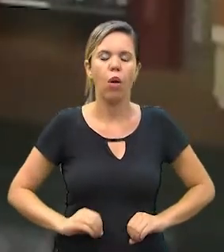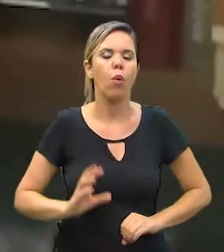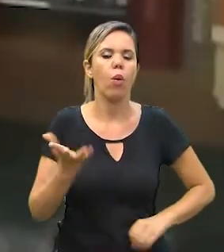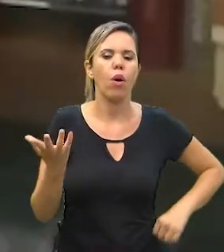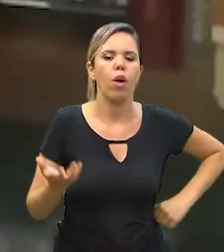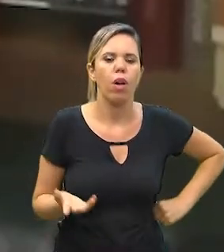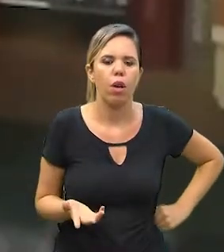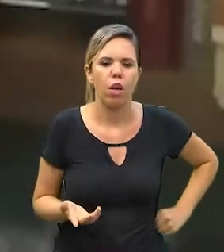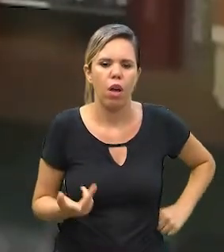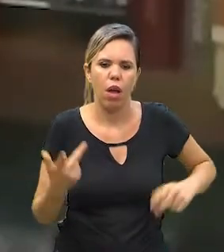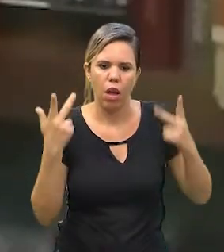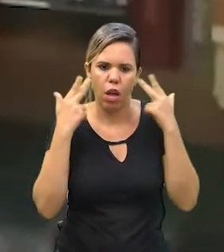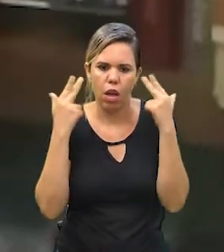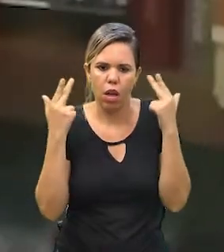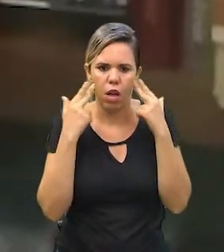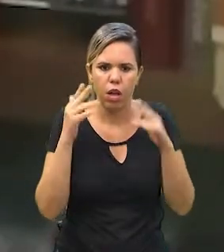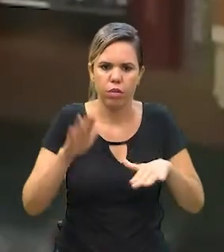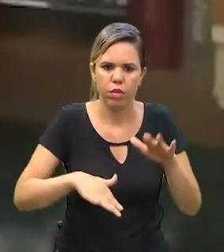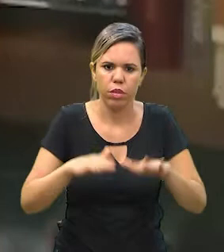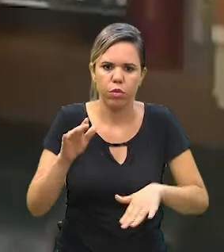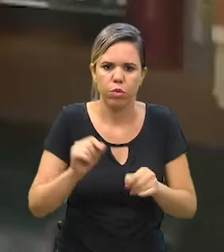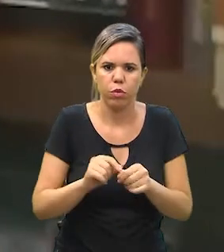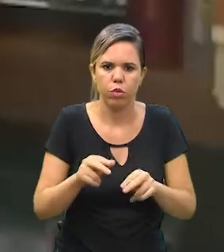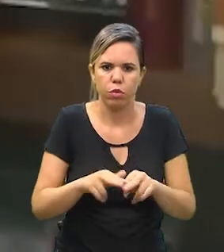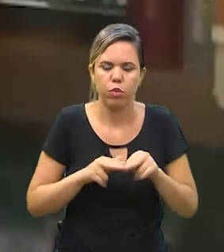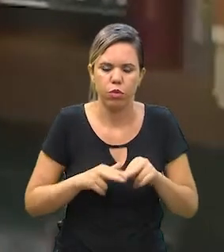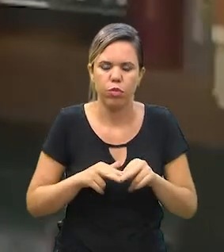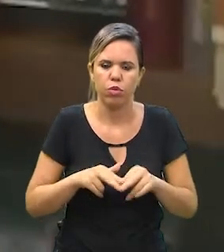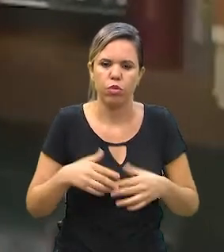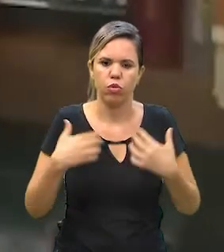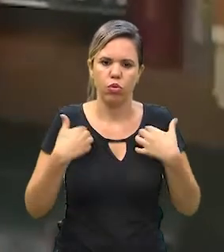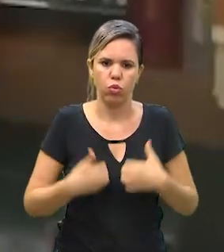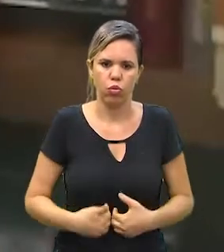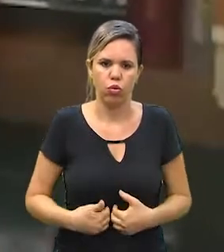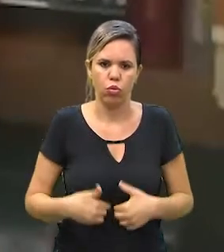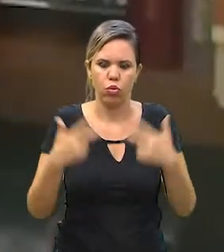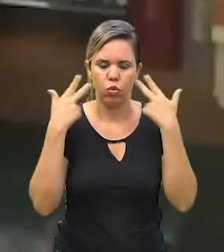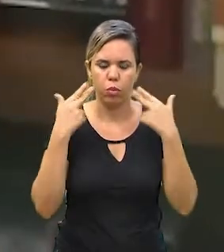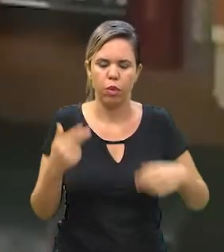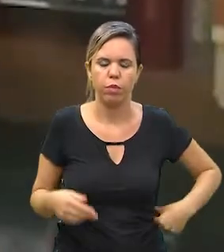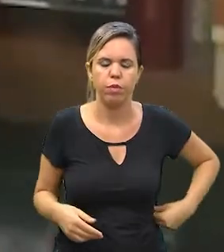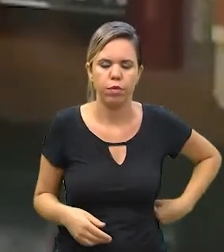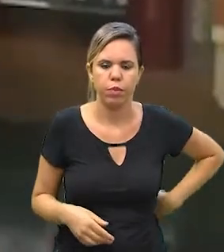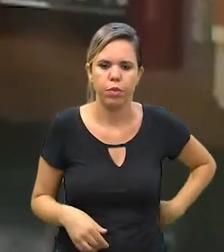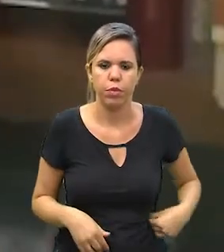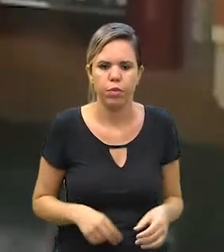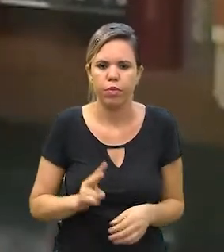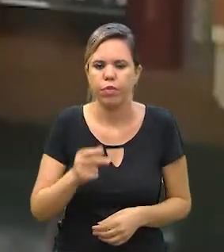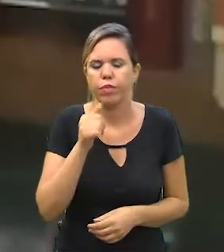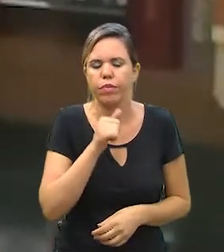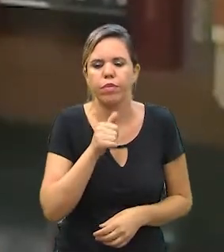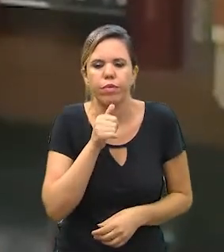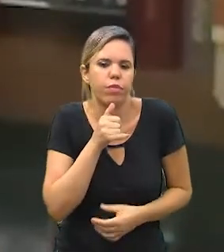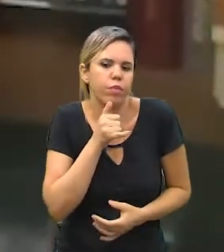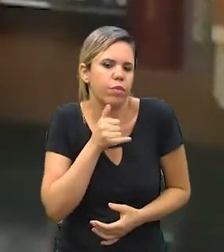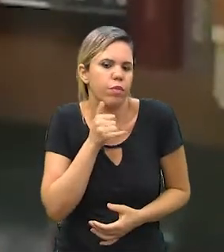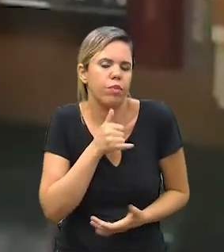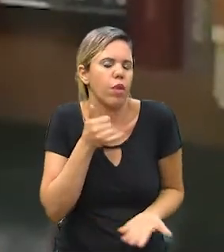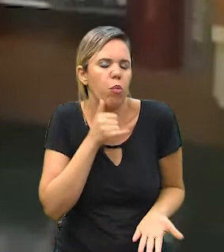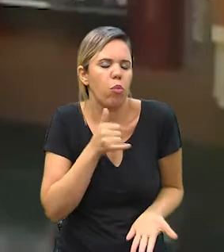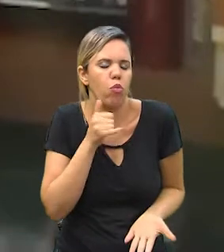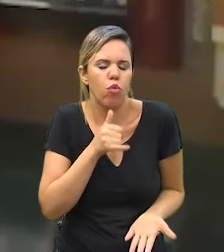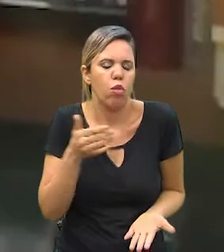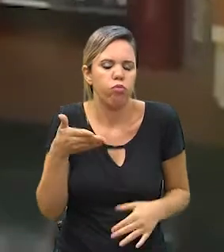é algo bastante comum e muitas vezes pode ser, inclusive, fisiológico, ou seja, normal. Toda vez que a mulher ovula,